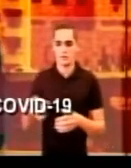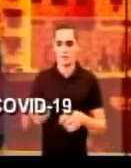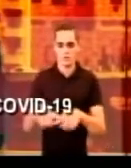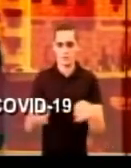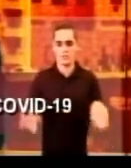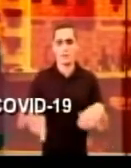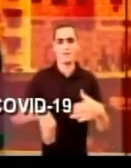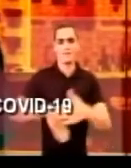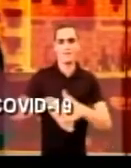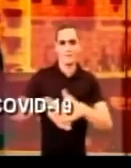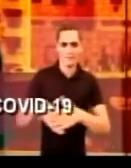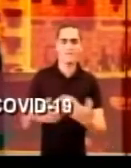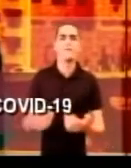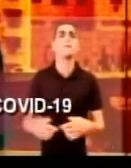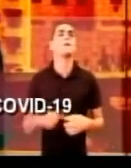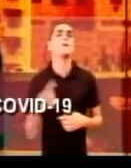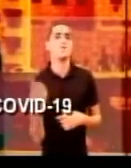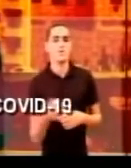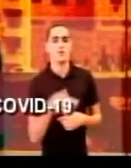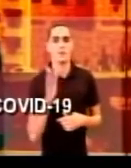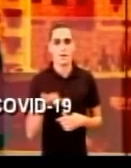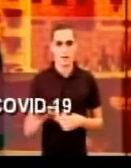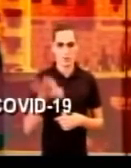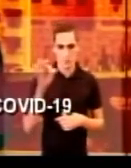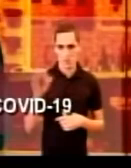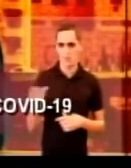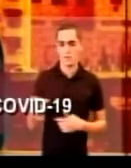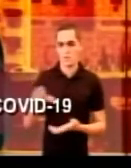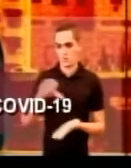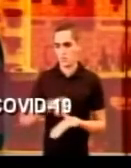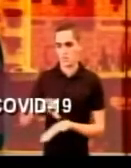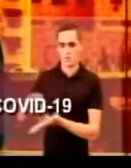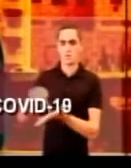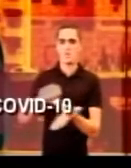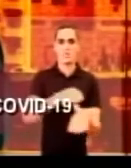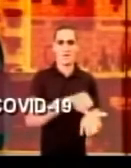unidades próprias e algumas outras unidades um pouco maior,